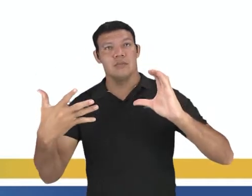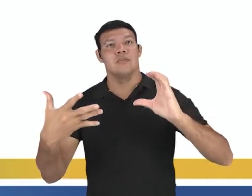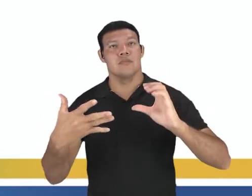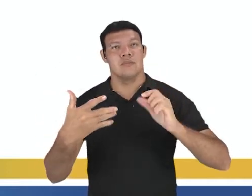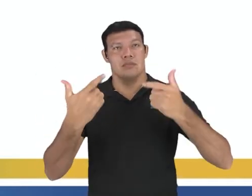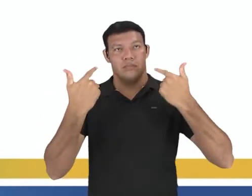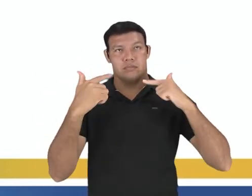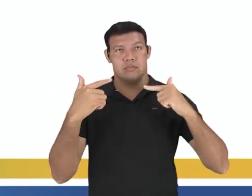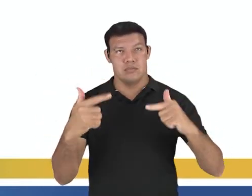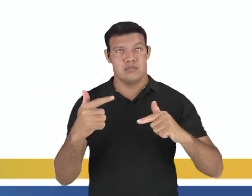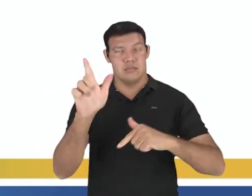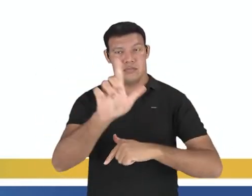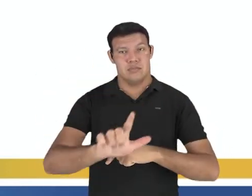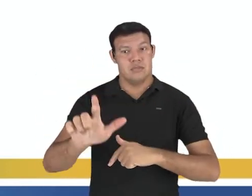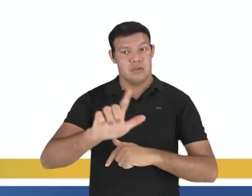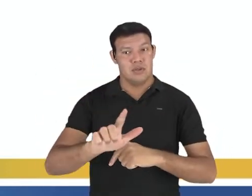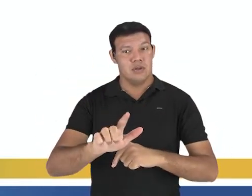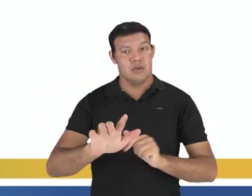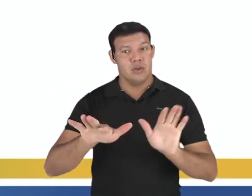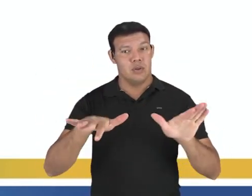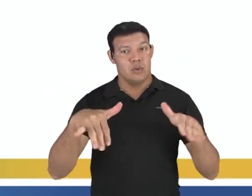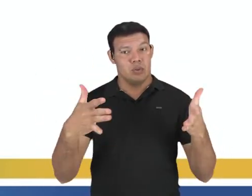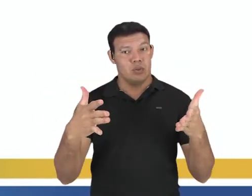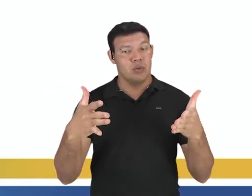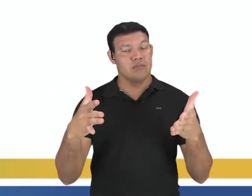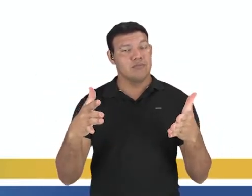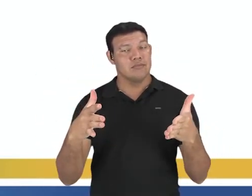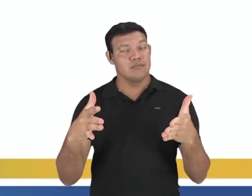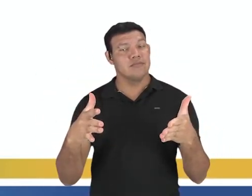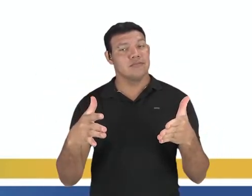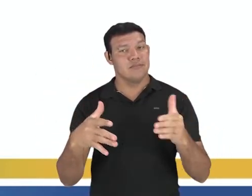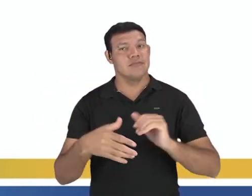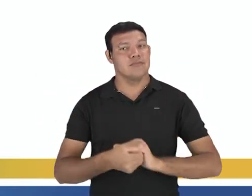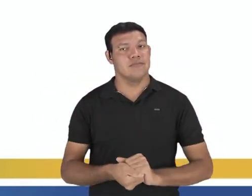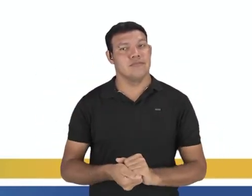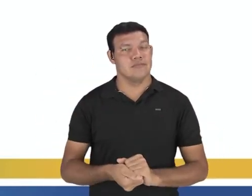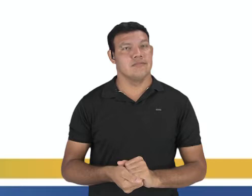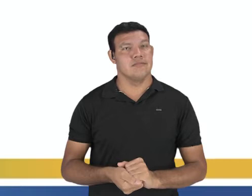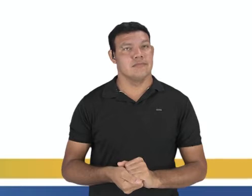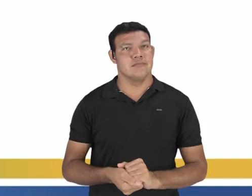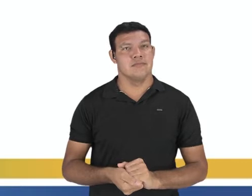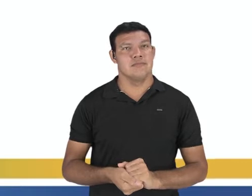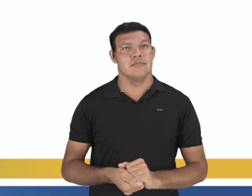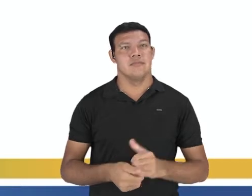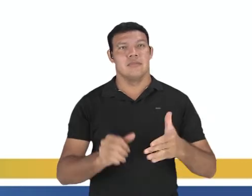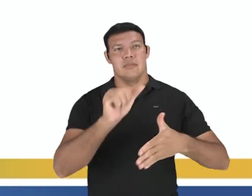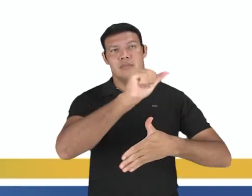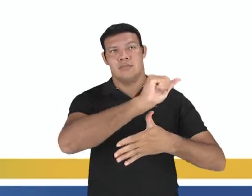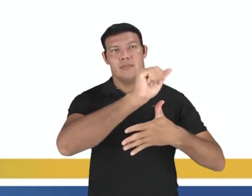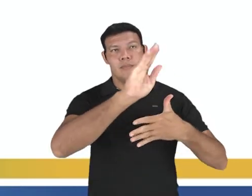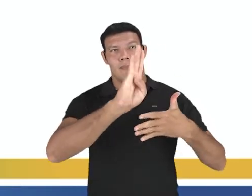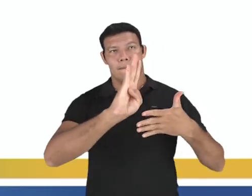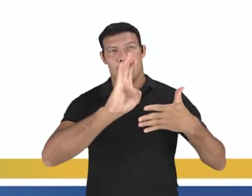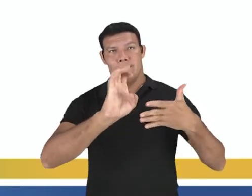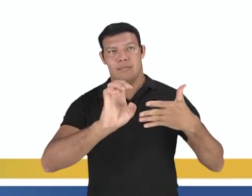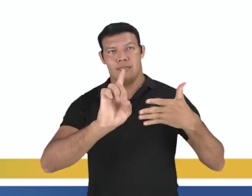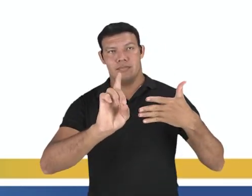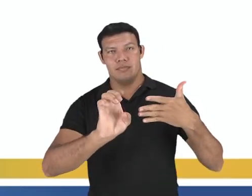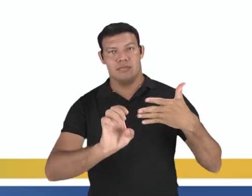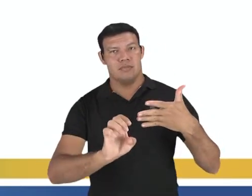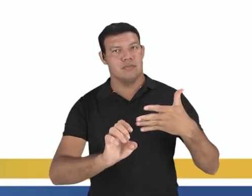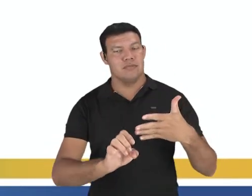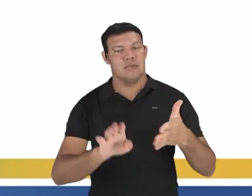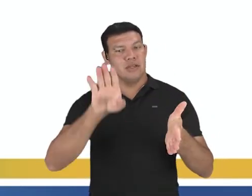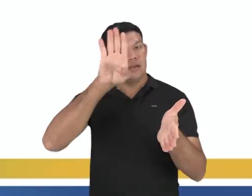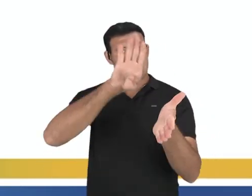linguagem literária, exceto, ou seja, você vai escolher aquela pergunta que não tem nada a ver com a linguagem